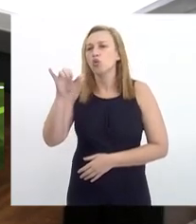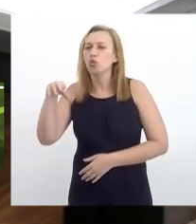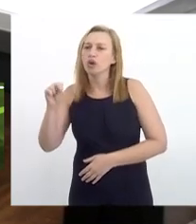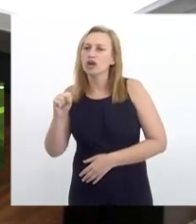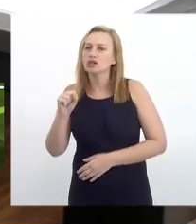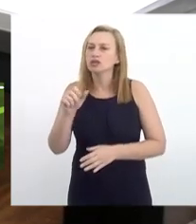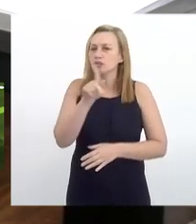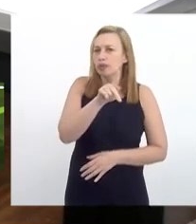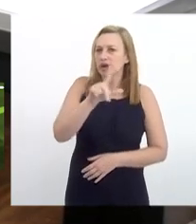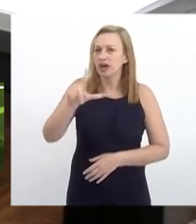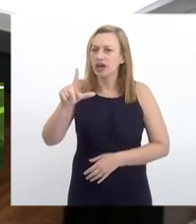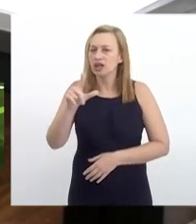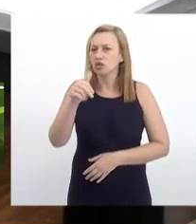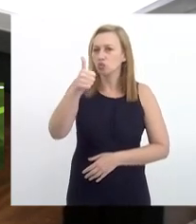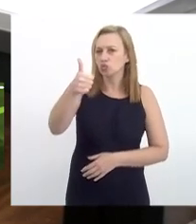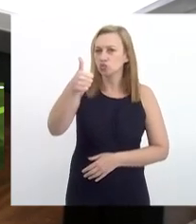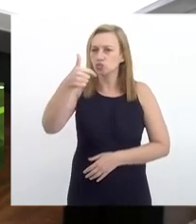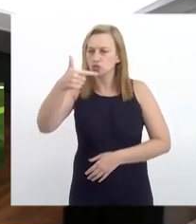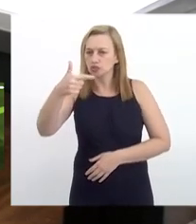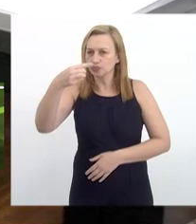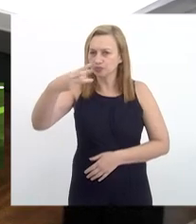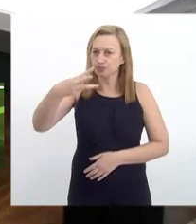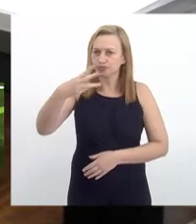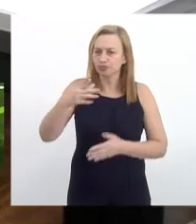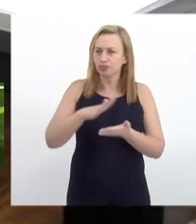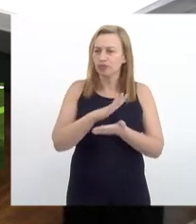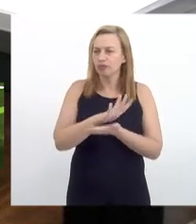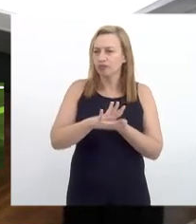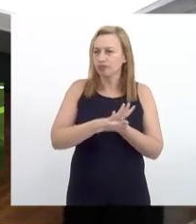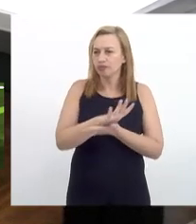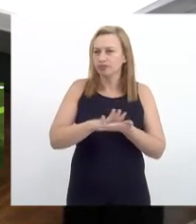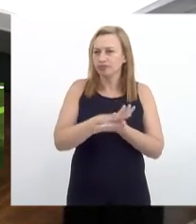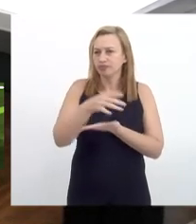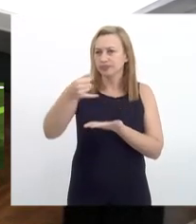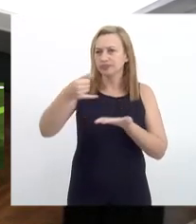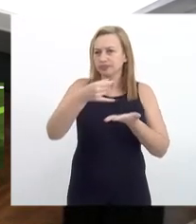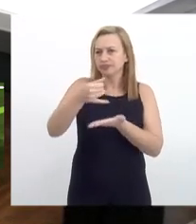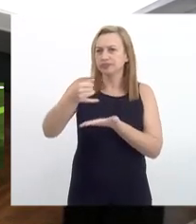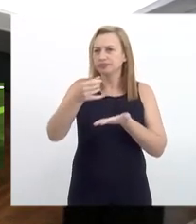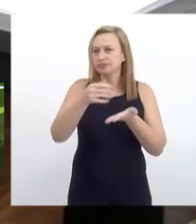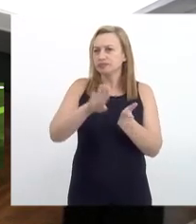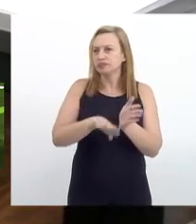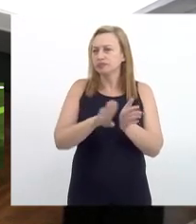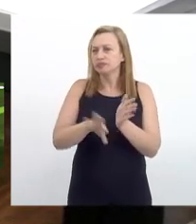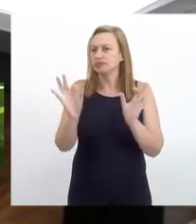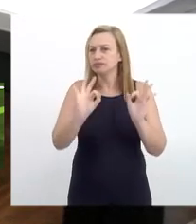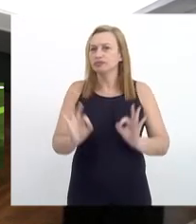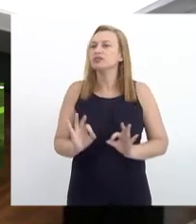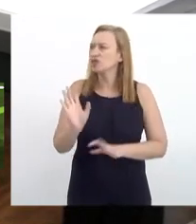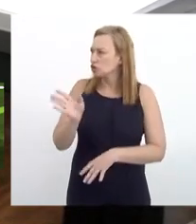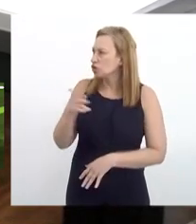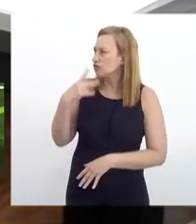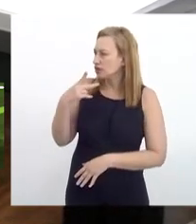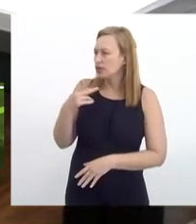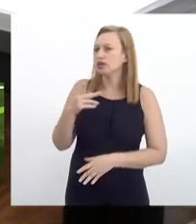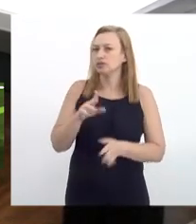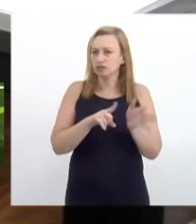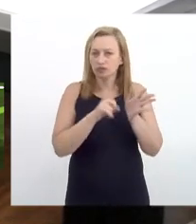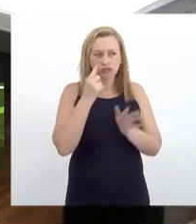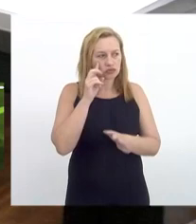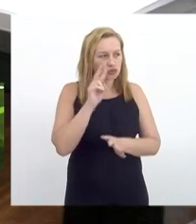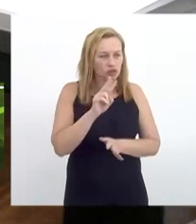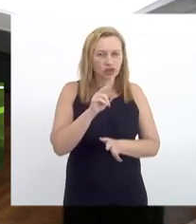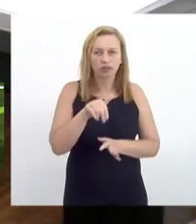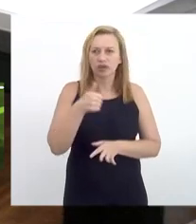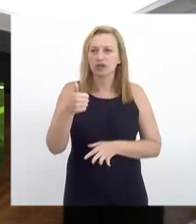excepcionando despesa de capital nenhuma. Estou com ele aqui na mão. Eu tinha isso lá eu vou verificar. André a gente está